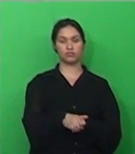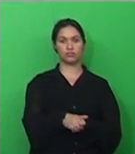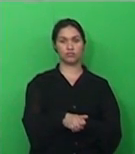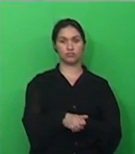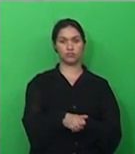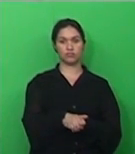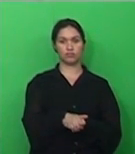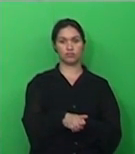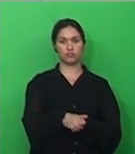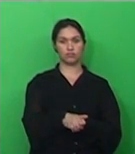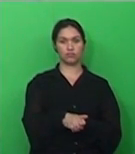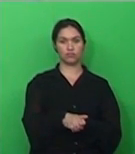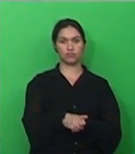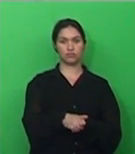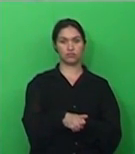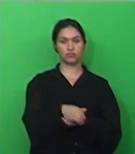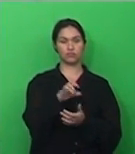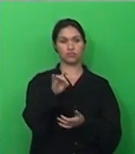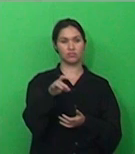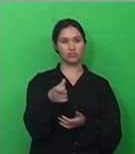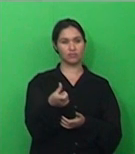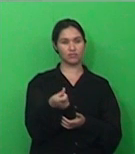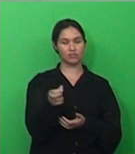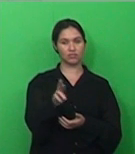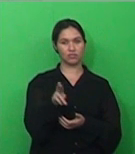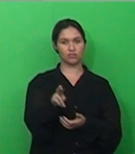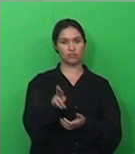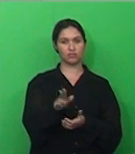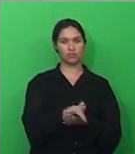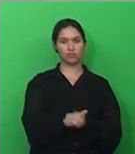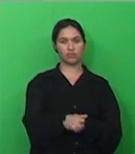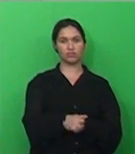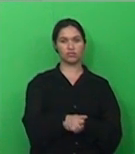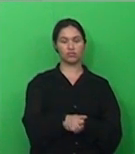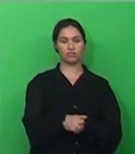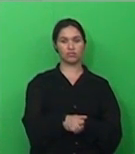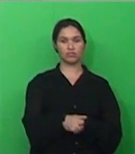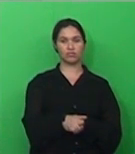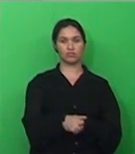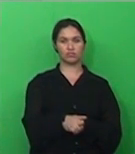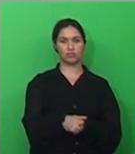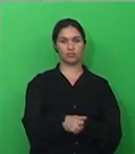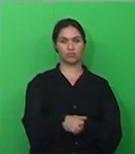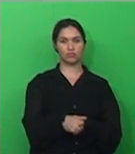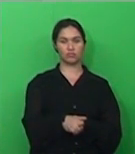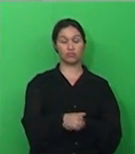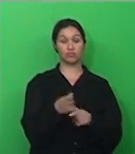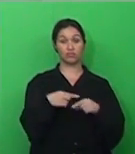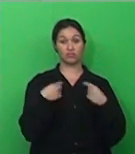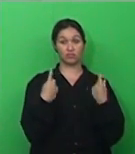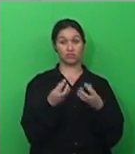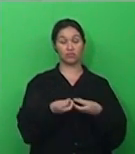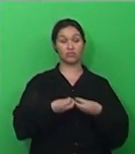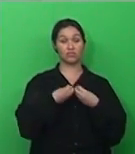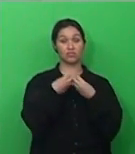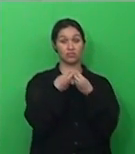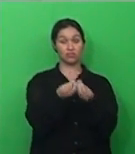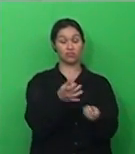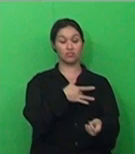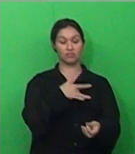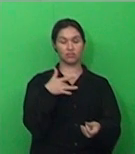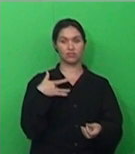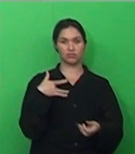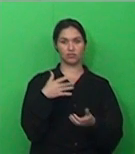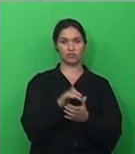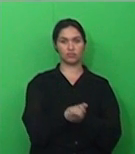comprar R$6, às vezes tem tanto dispêndio desnecessário, gente. Nós estamos investindo em saúde, nós estamos prevenindo